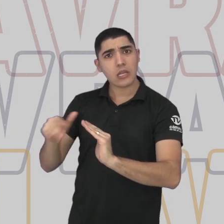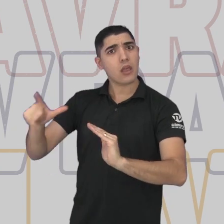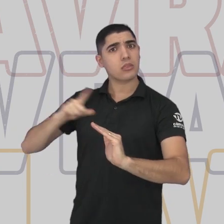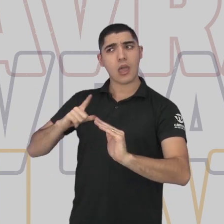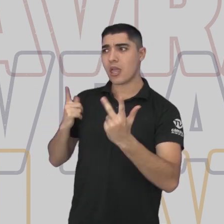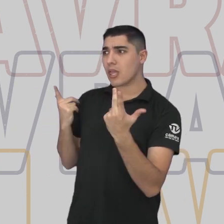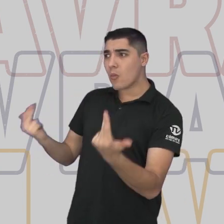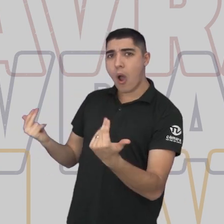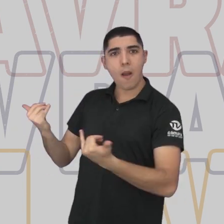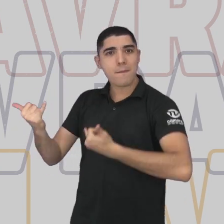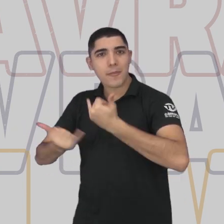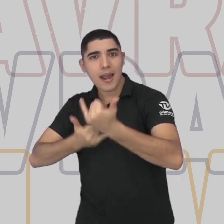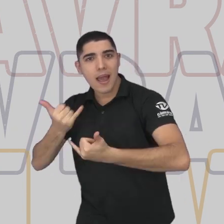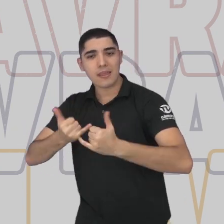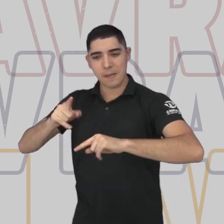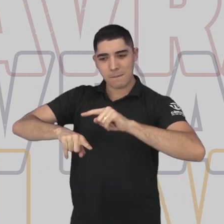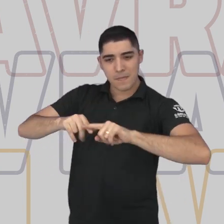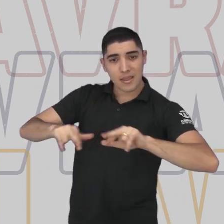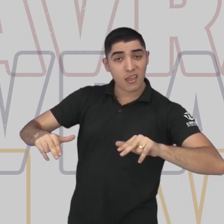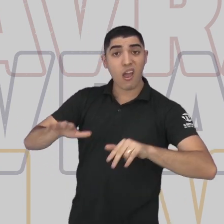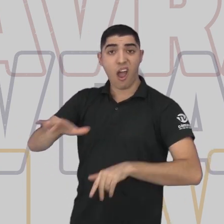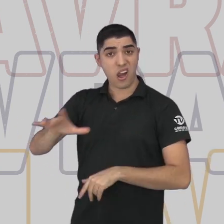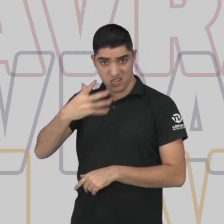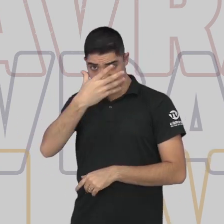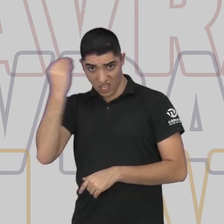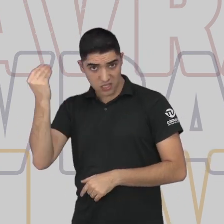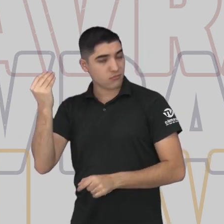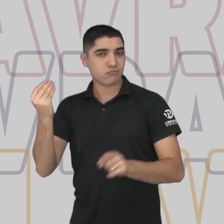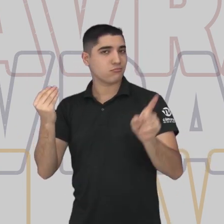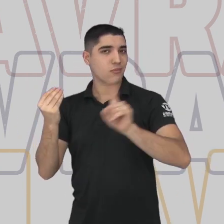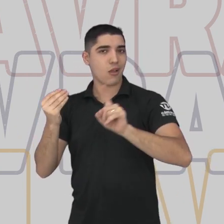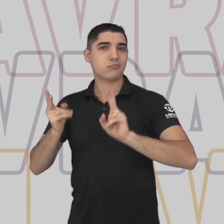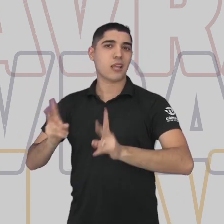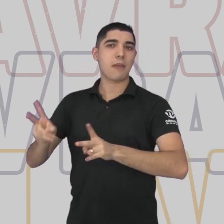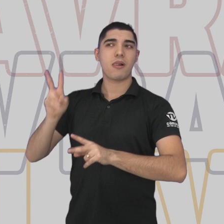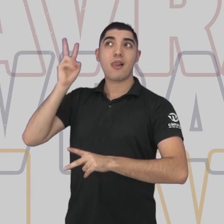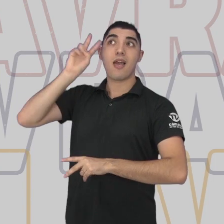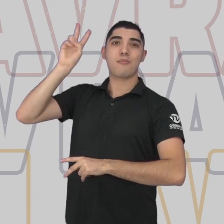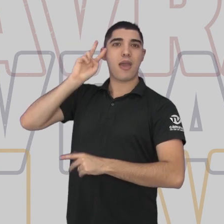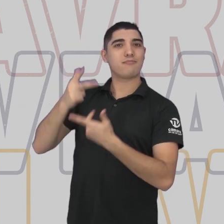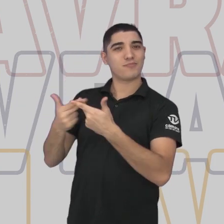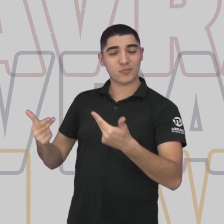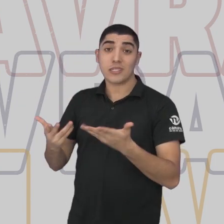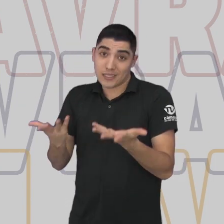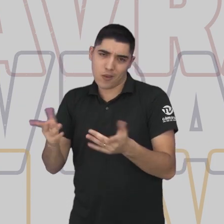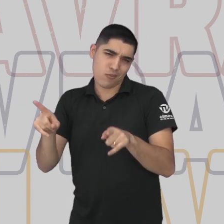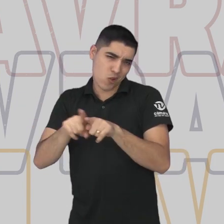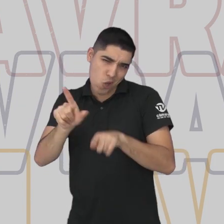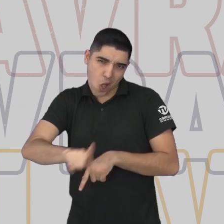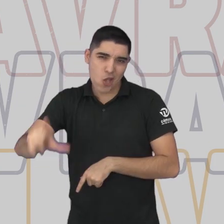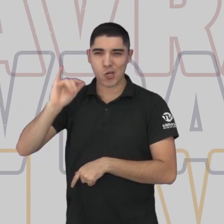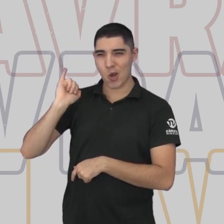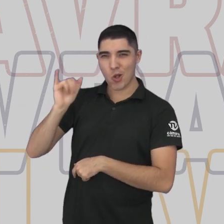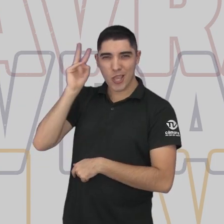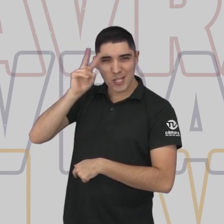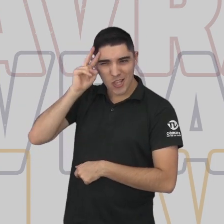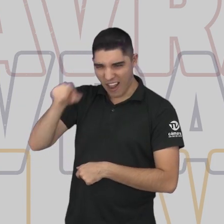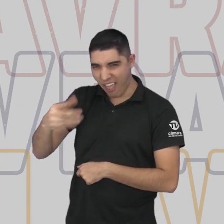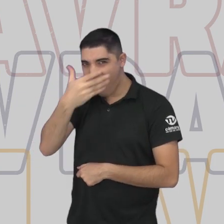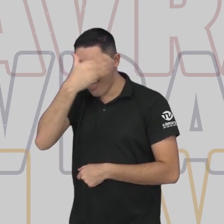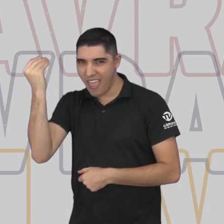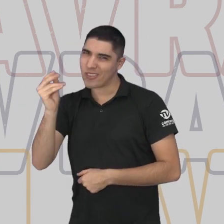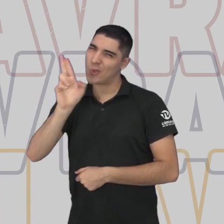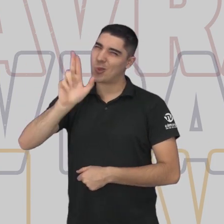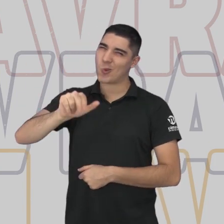algum material, alguma brincadeira. Então, ela não vai esquecer mais, né? E, claro que quando a gente conta uma história, a gente nunca